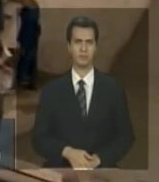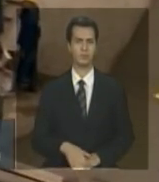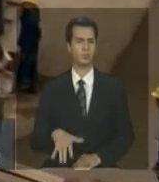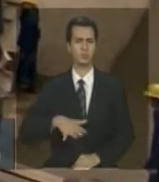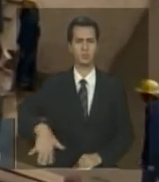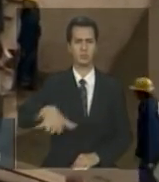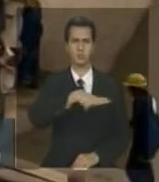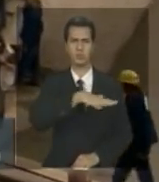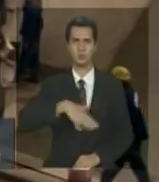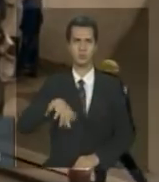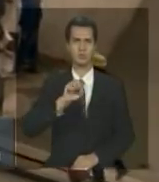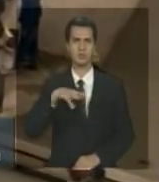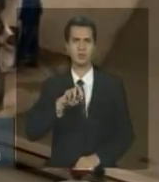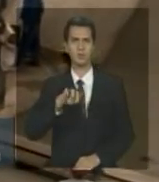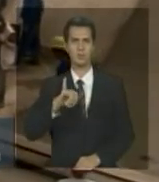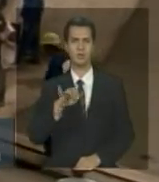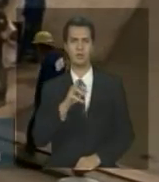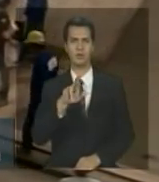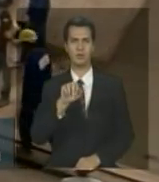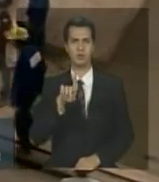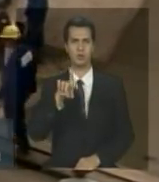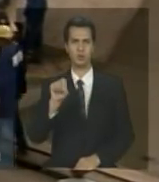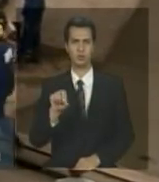toda a região do semiárido.